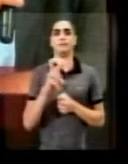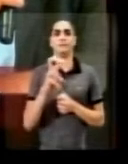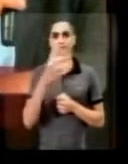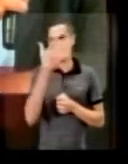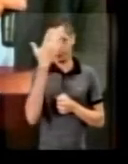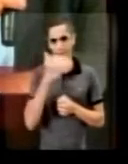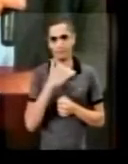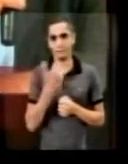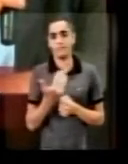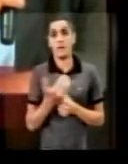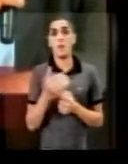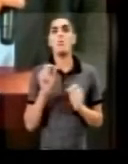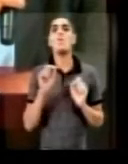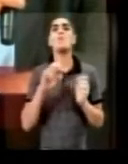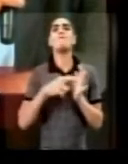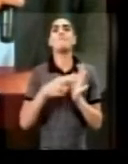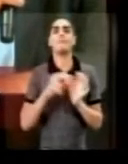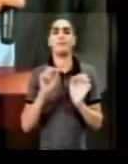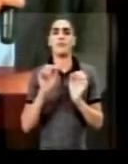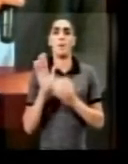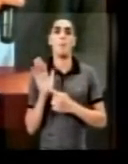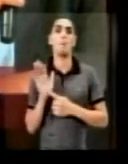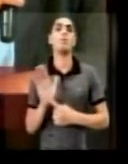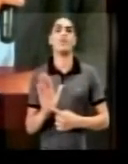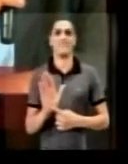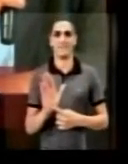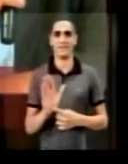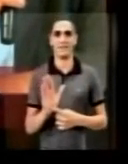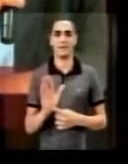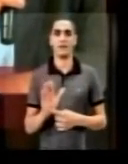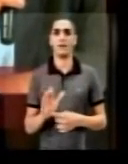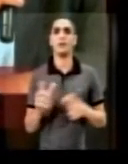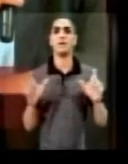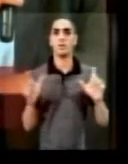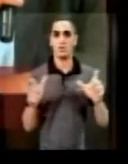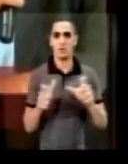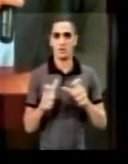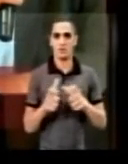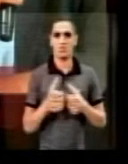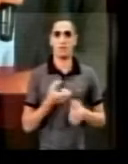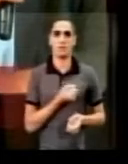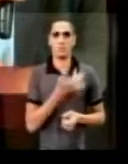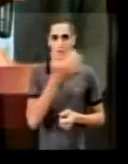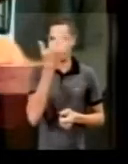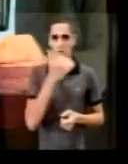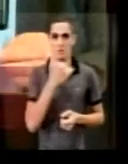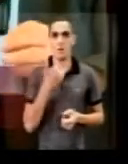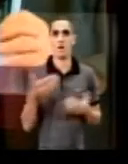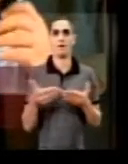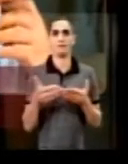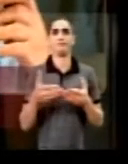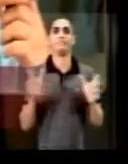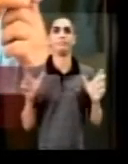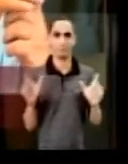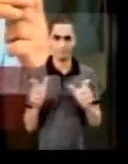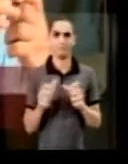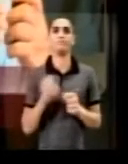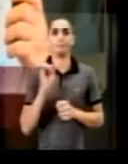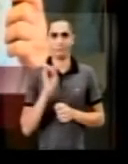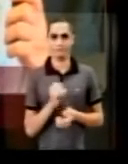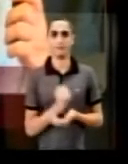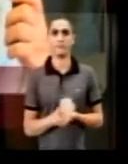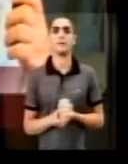também para a gente uma tendência de queda de número de óbitos, que nós falamos é uma tendência,